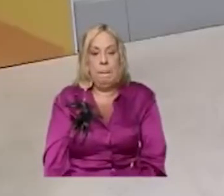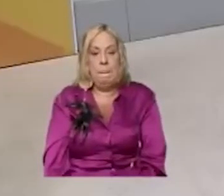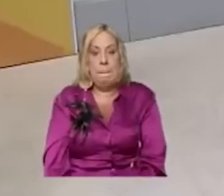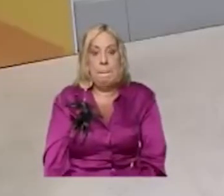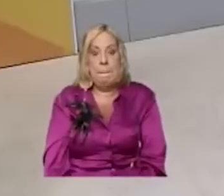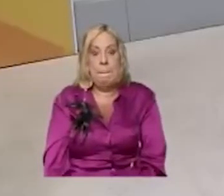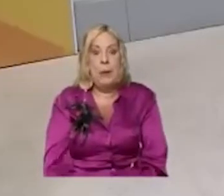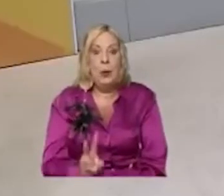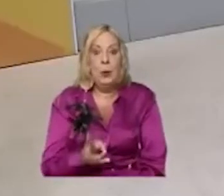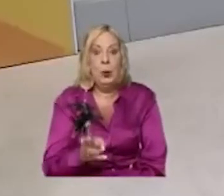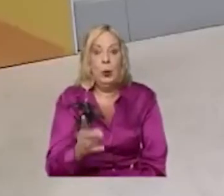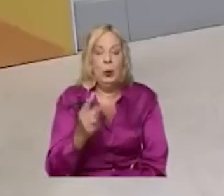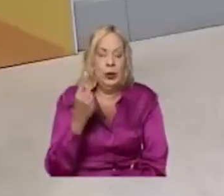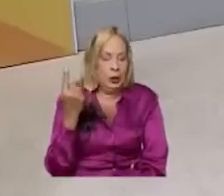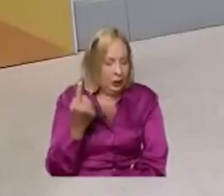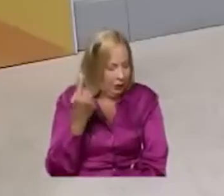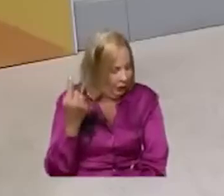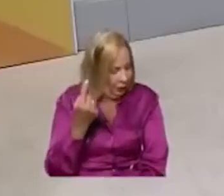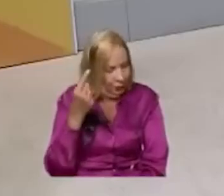Também não, meu filho.